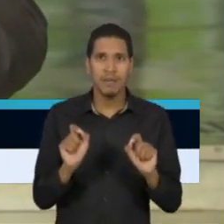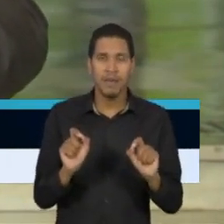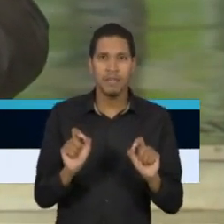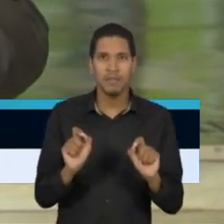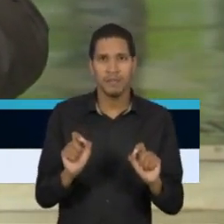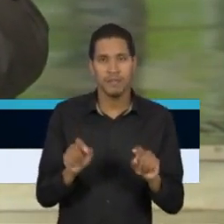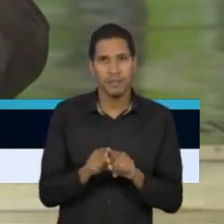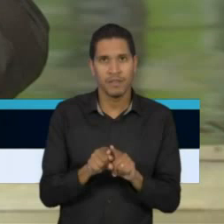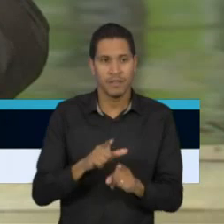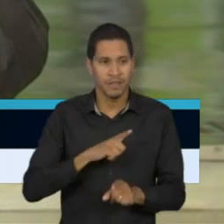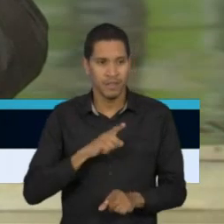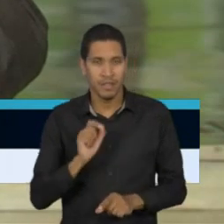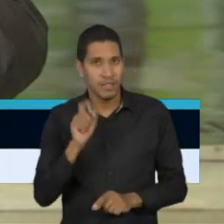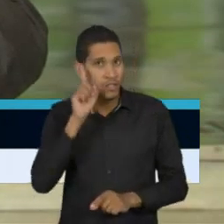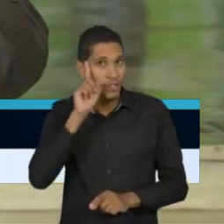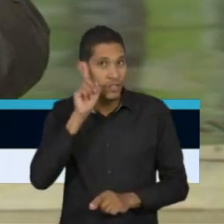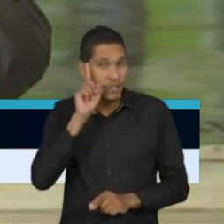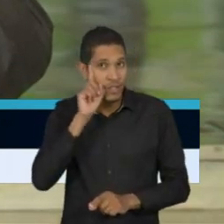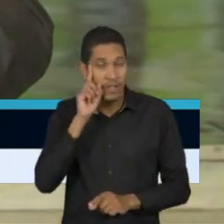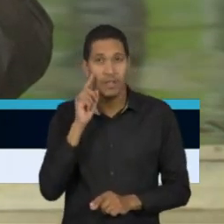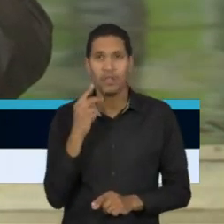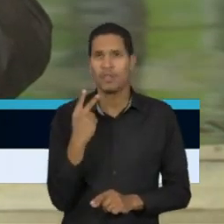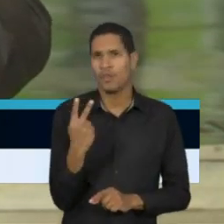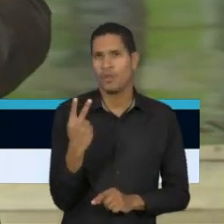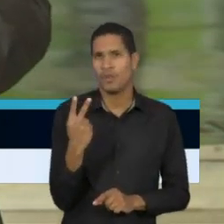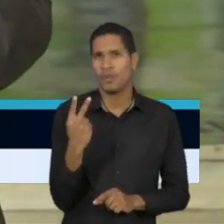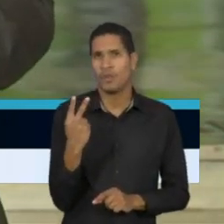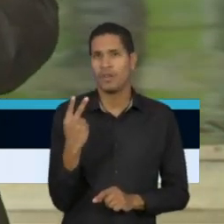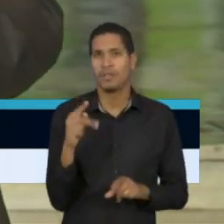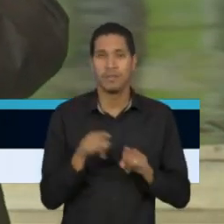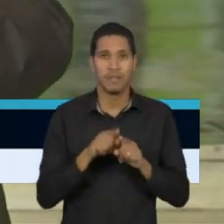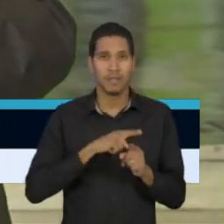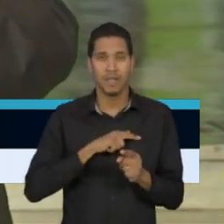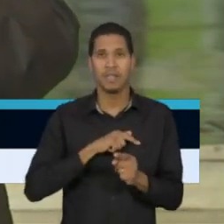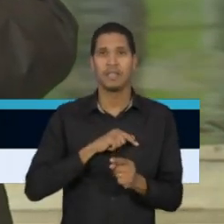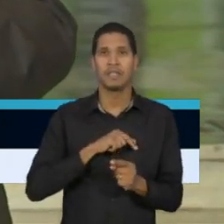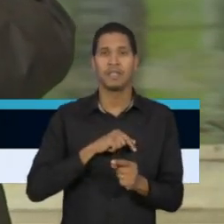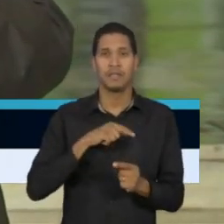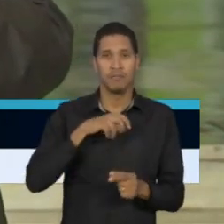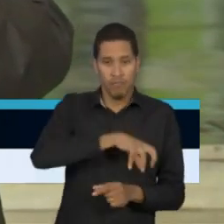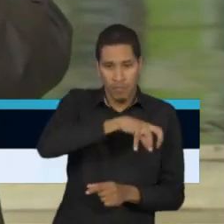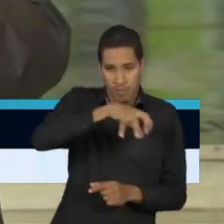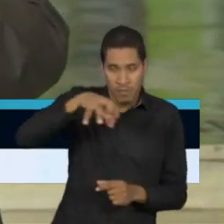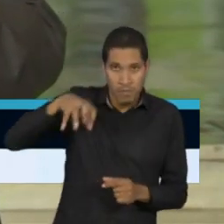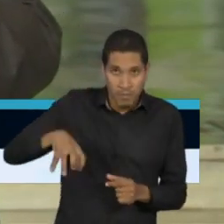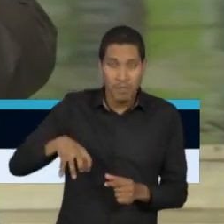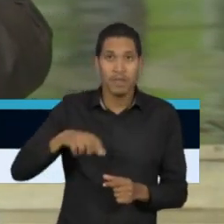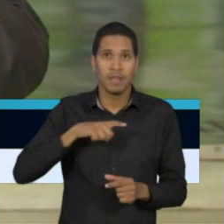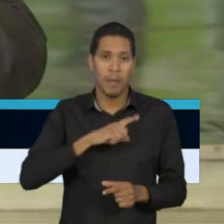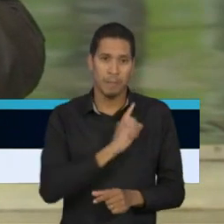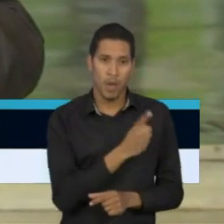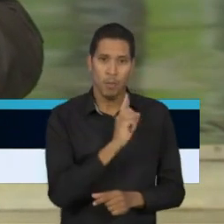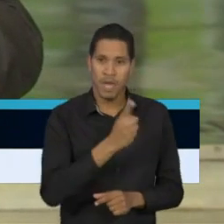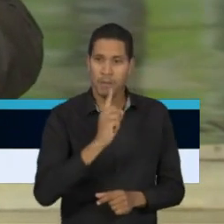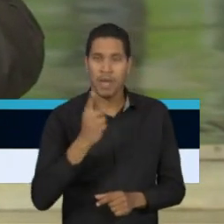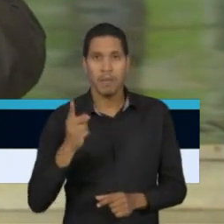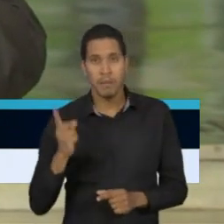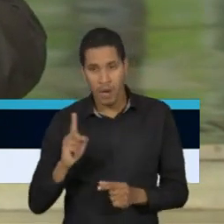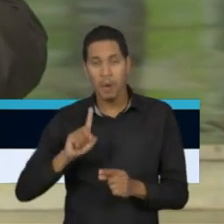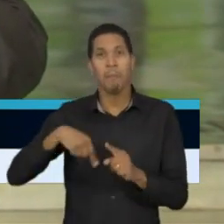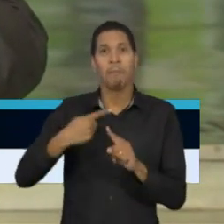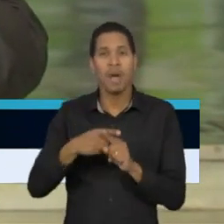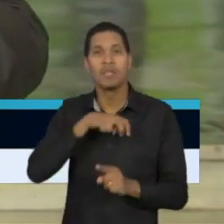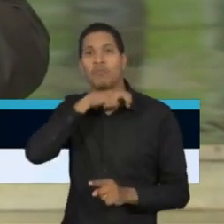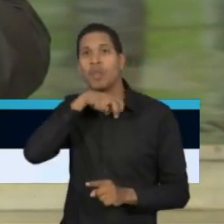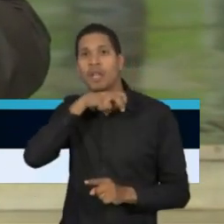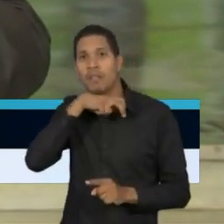nesse dia 2 agora, então nós já podemos contar com as 5 unidades regionais mais 1.000 e com o Instituto Butantan, que está